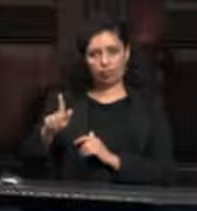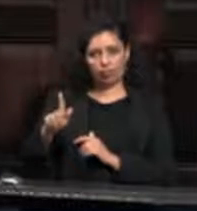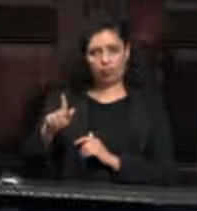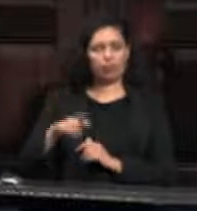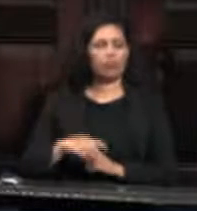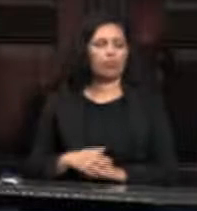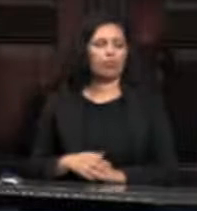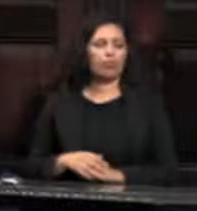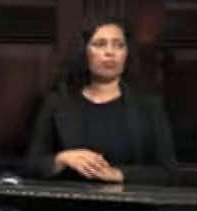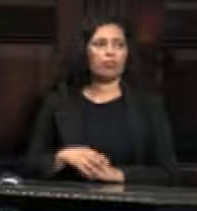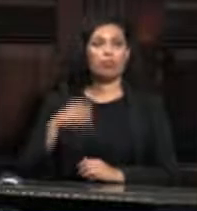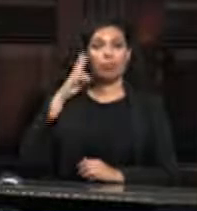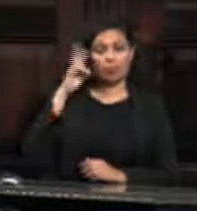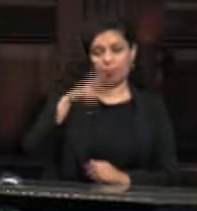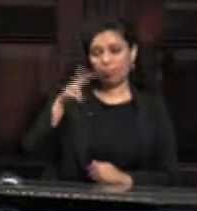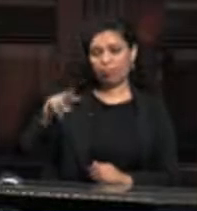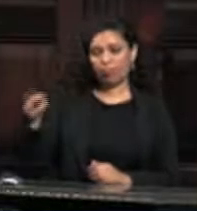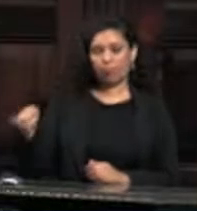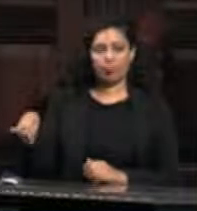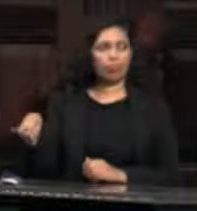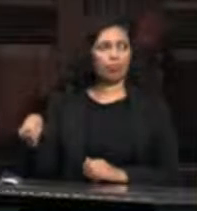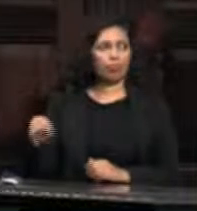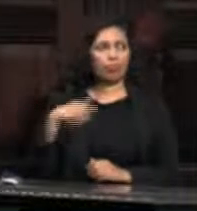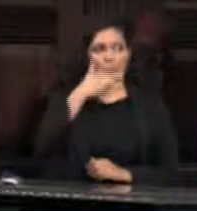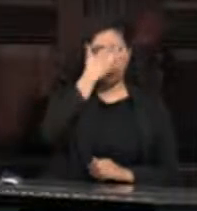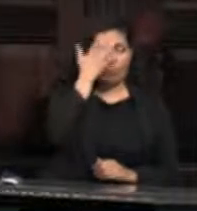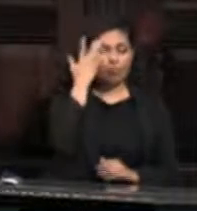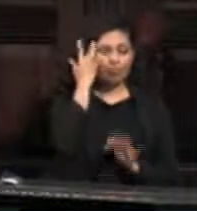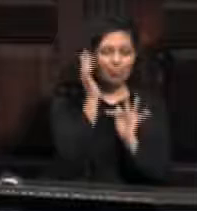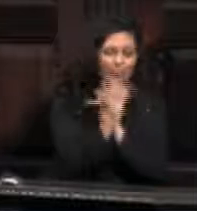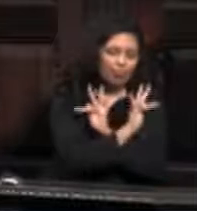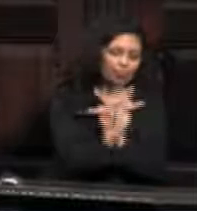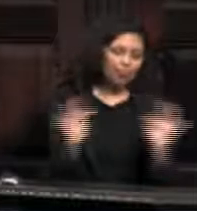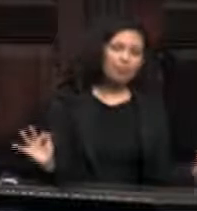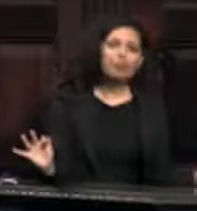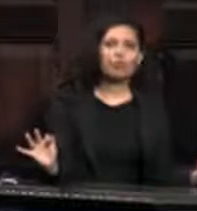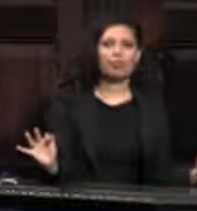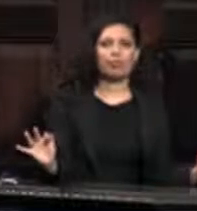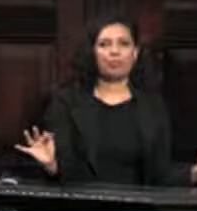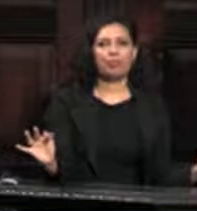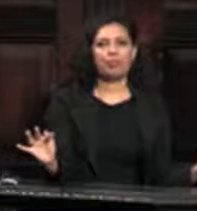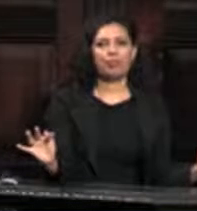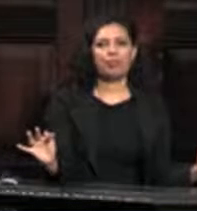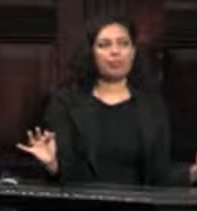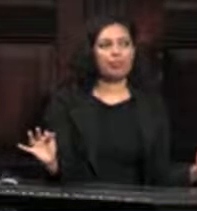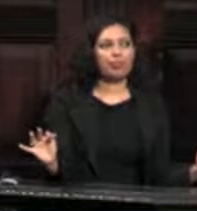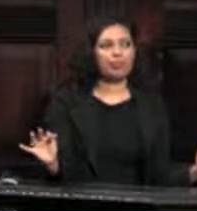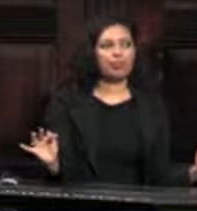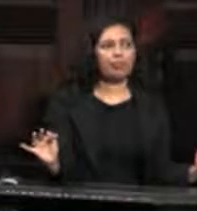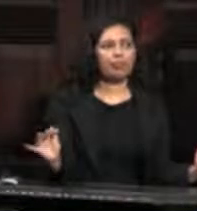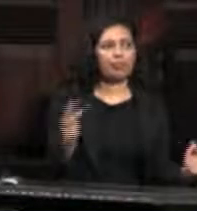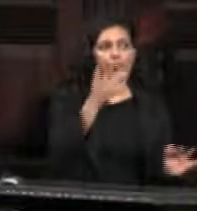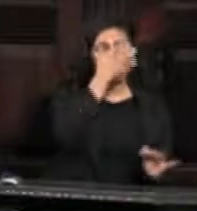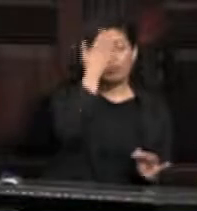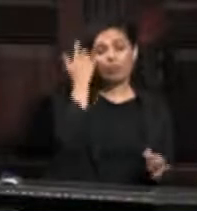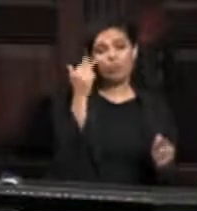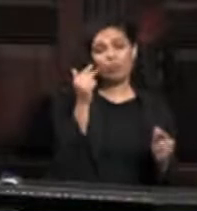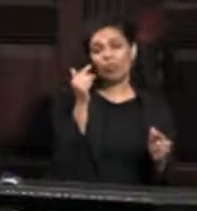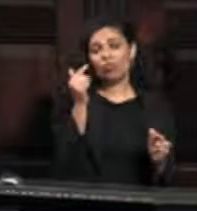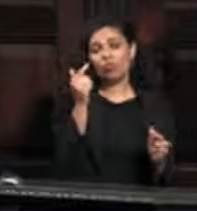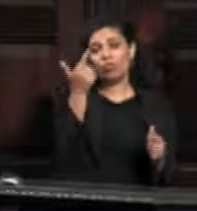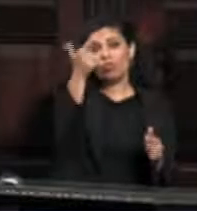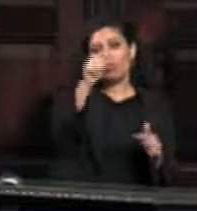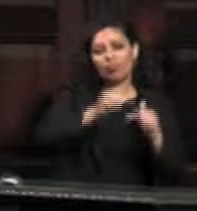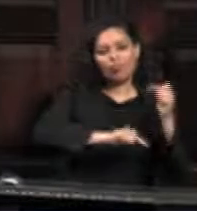Janeiro, vão ver gente muito simples, que não sabe fazer nada mais